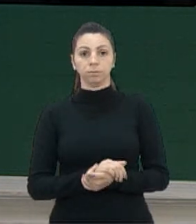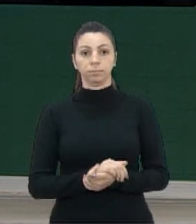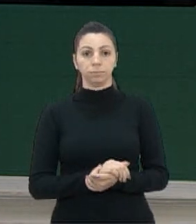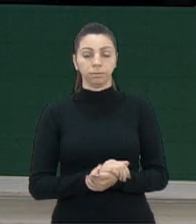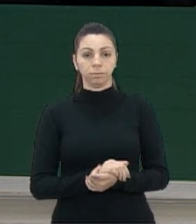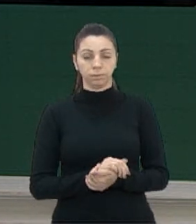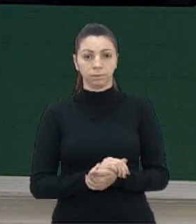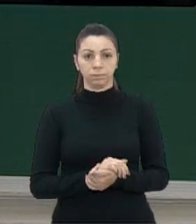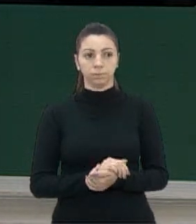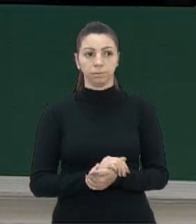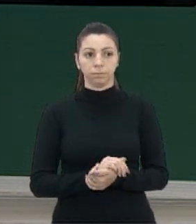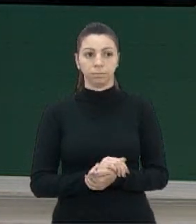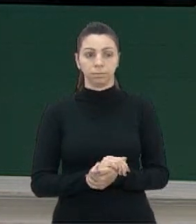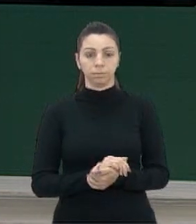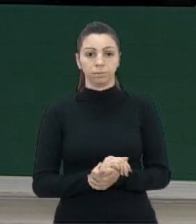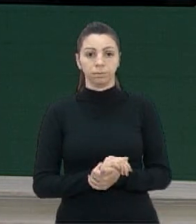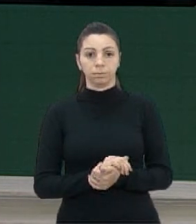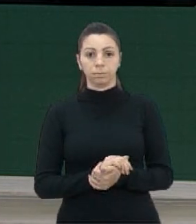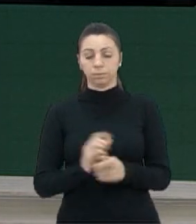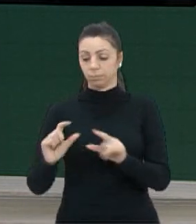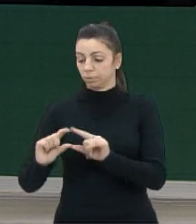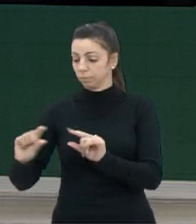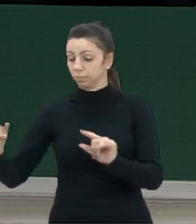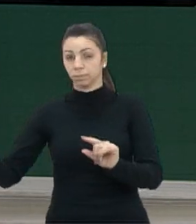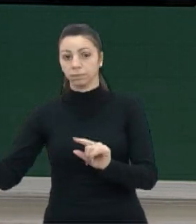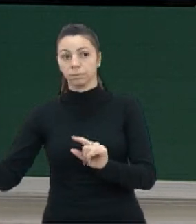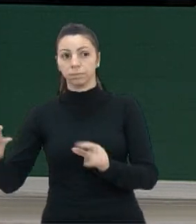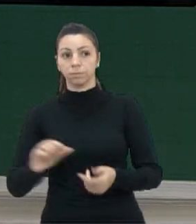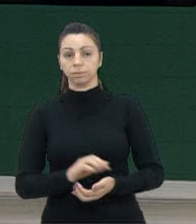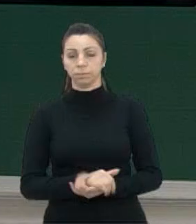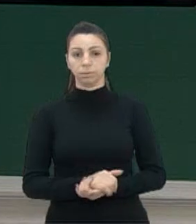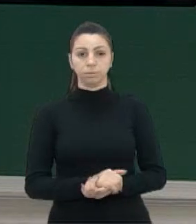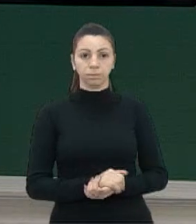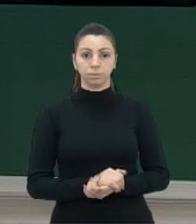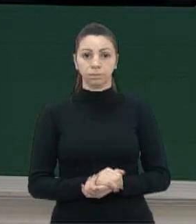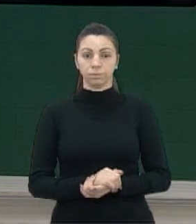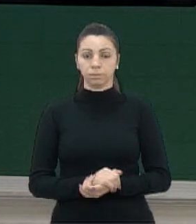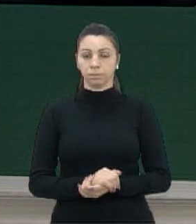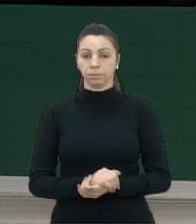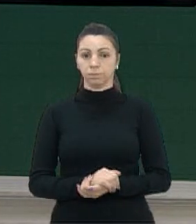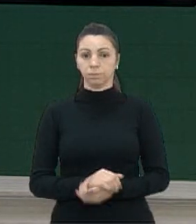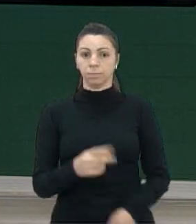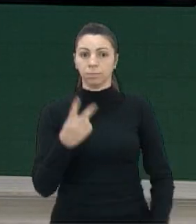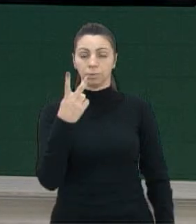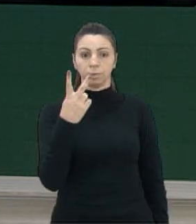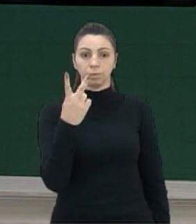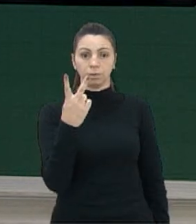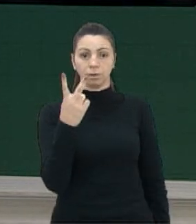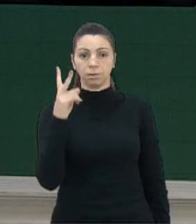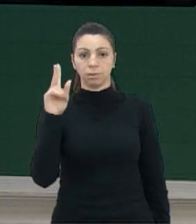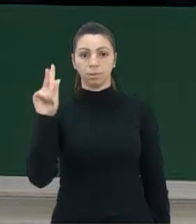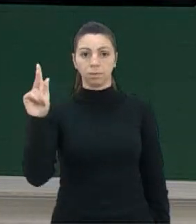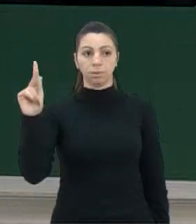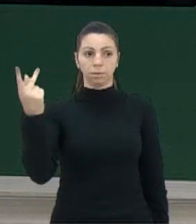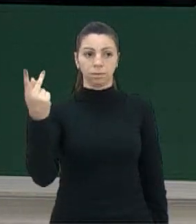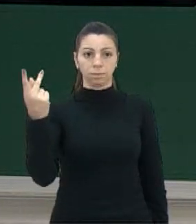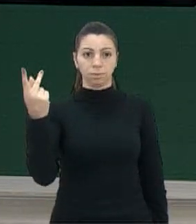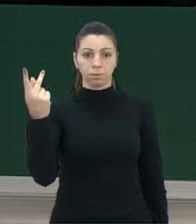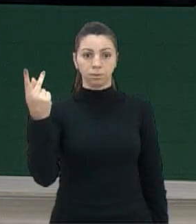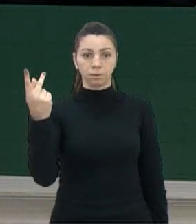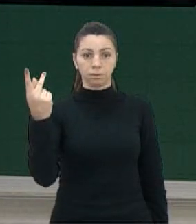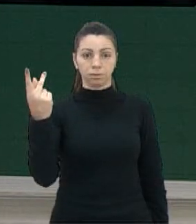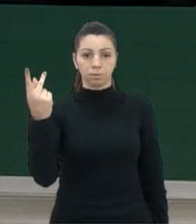no desenho aqui. Lá do outro lado, nos meus produtos, eu vou ter duas moléculas de hidrogênio, então,